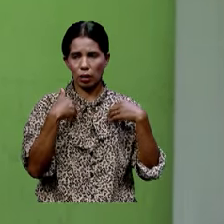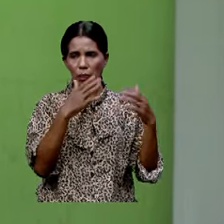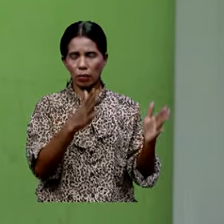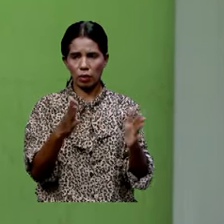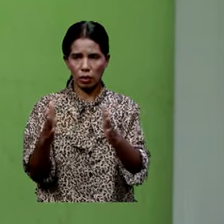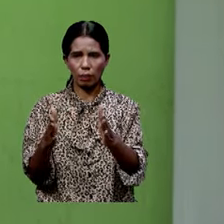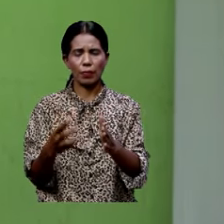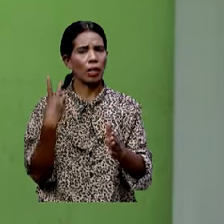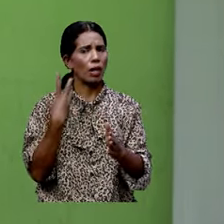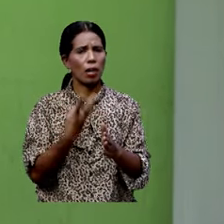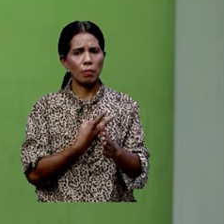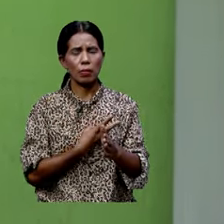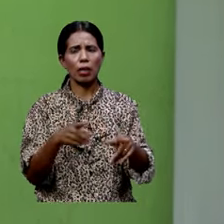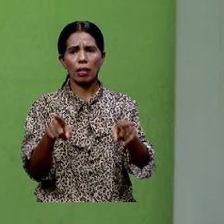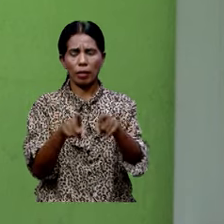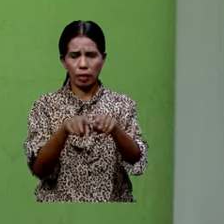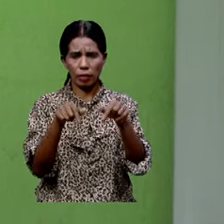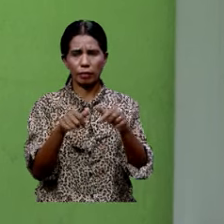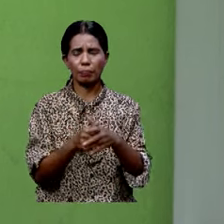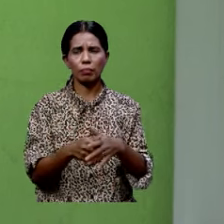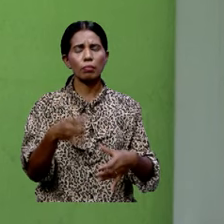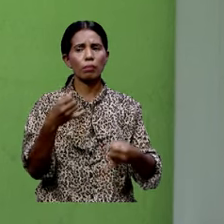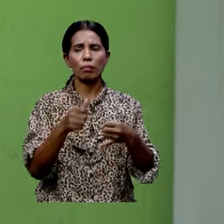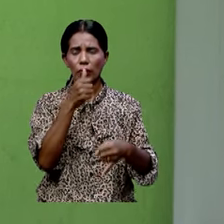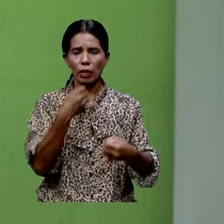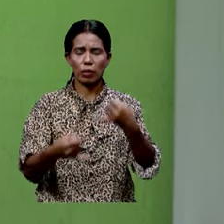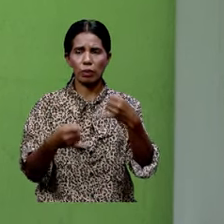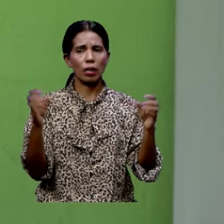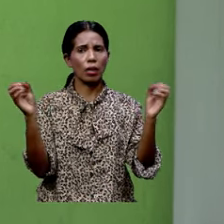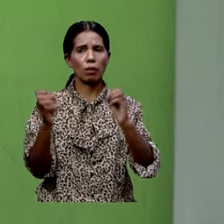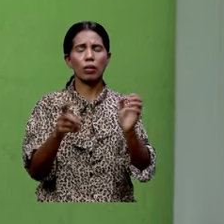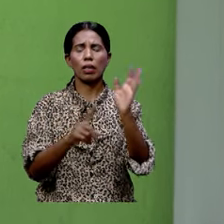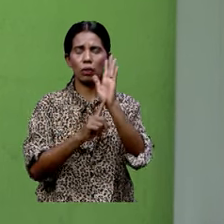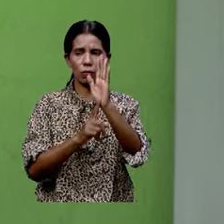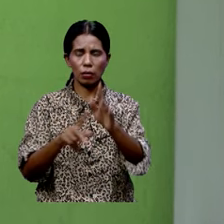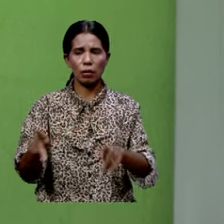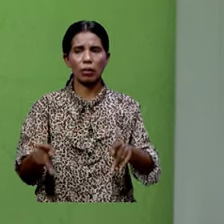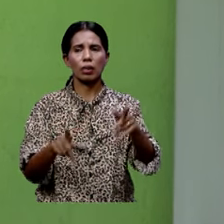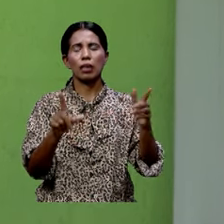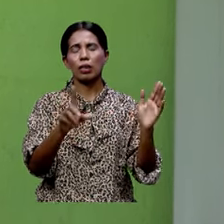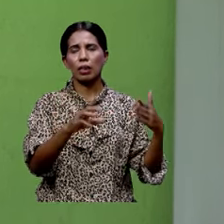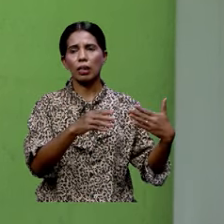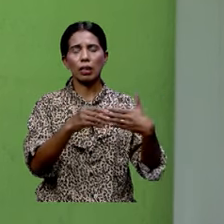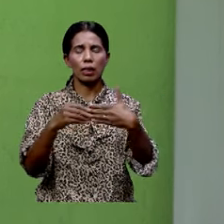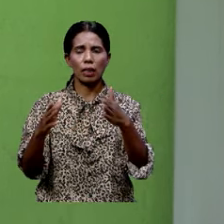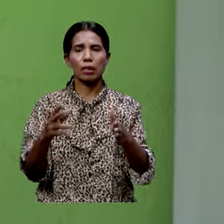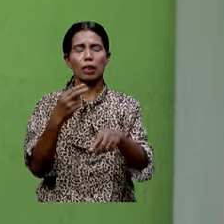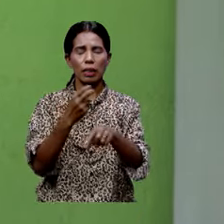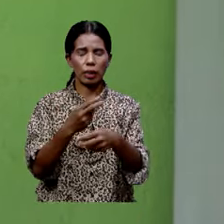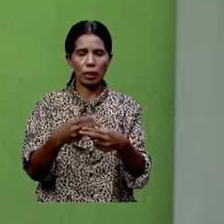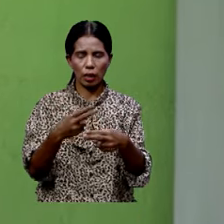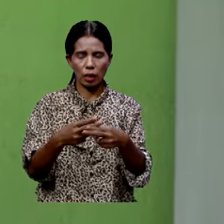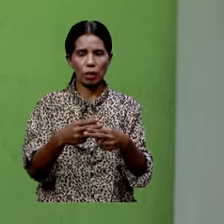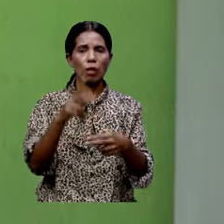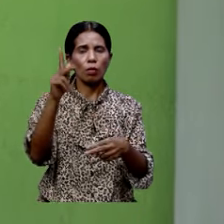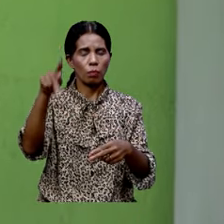será que bami ma kira ne segredo de justiça não é a tua la coia tu publica be liderança ser nenara hier be público tu hatene ga se sema